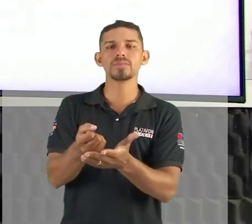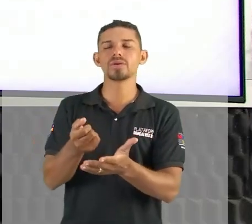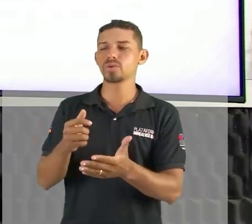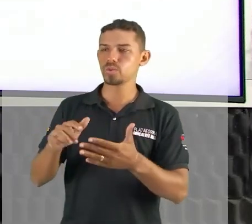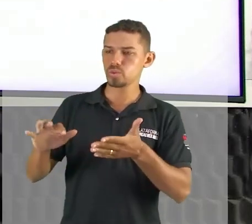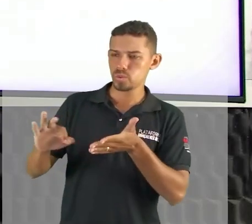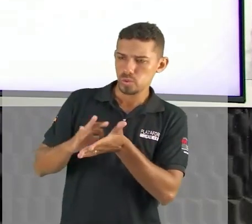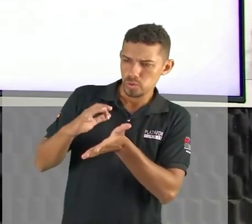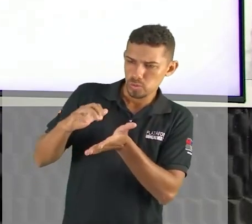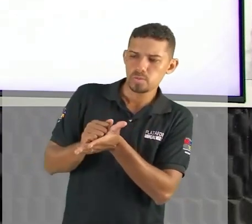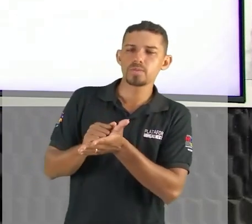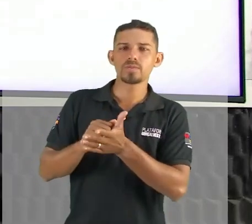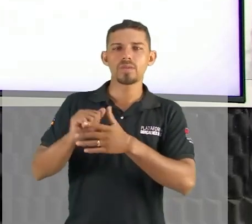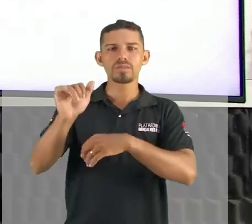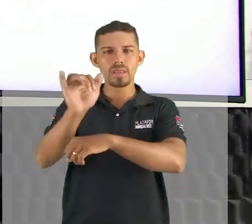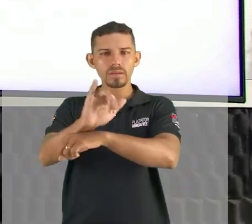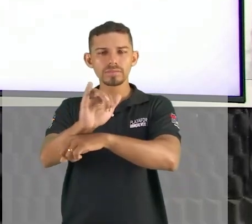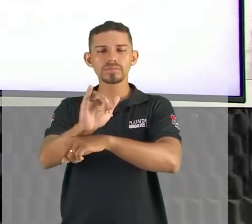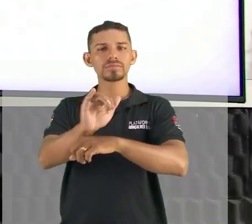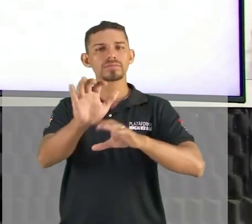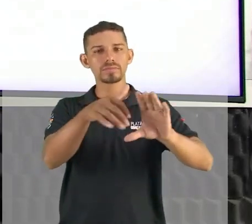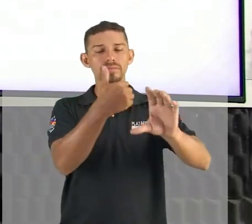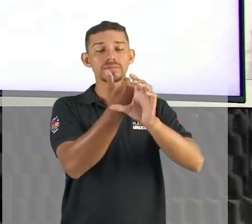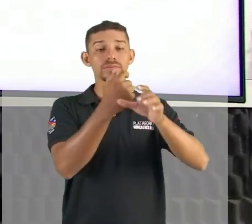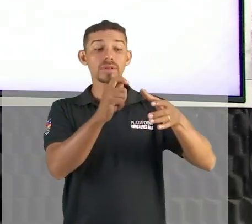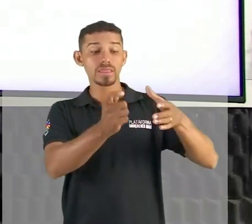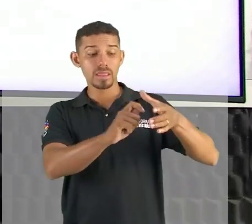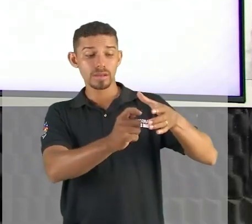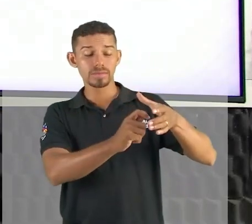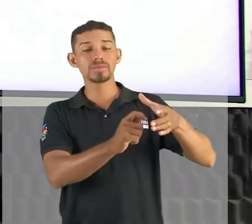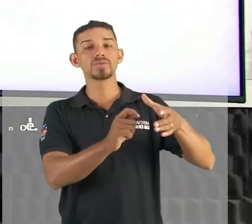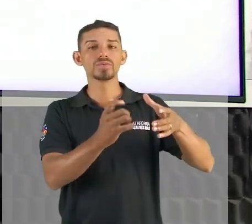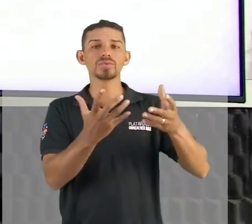Gonçalves nas redes sociais, as novidades, e também acione o sininho